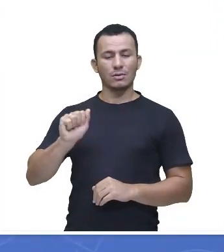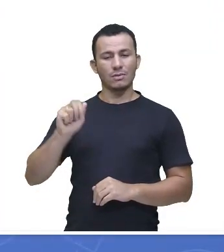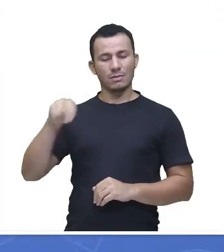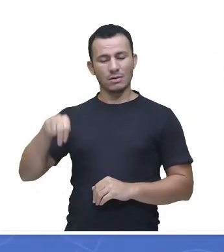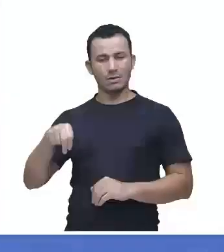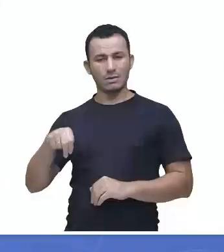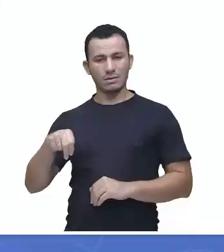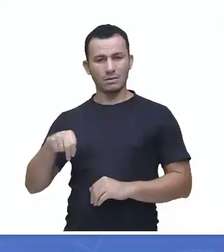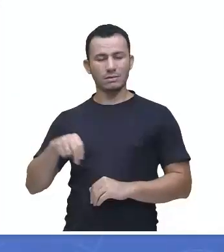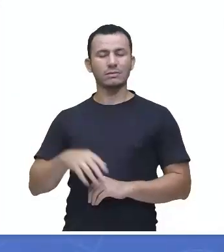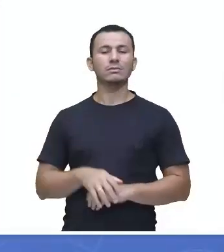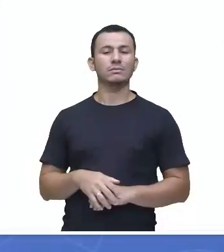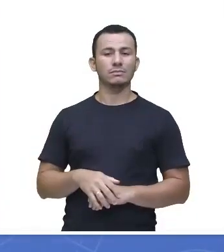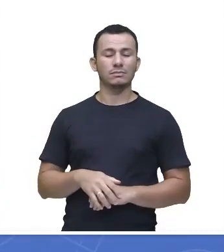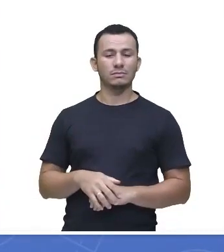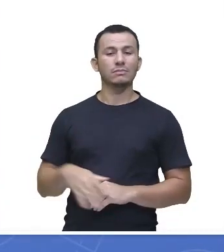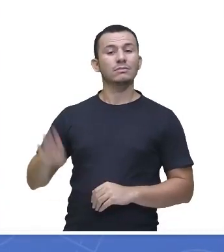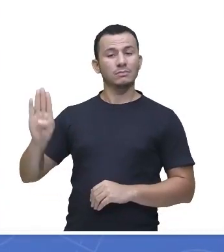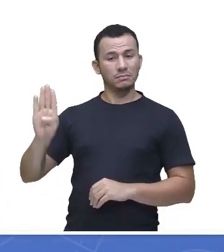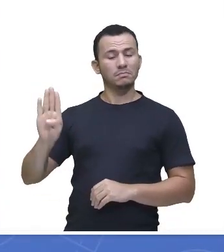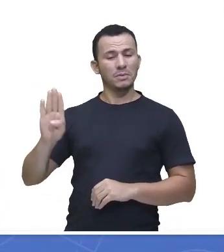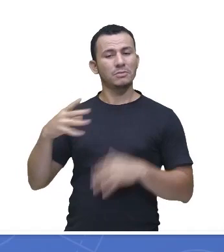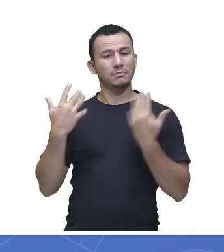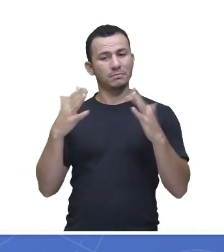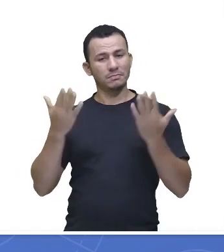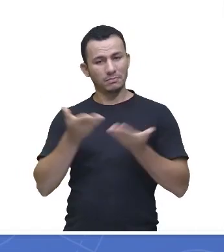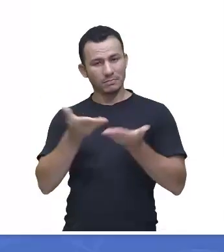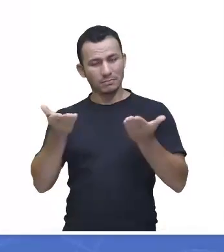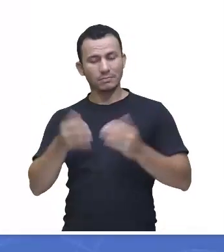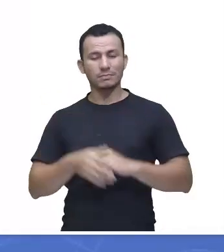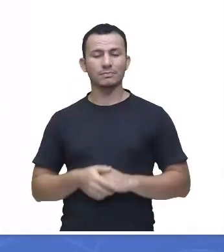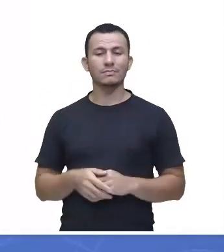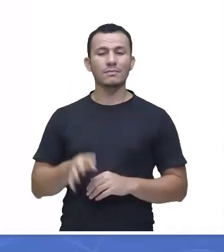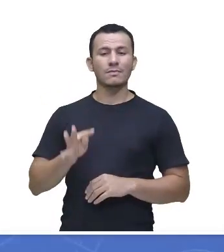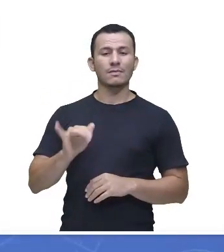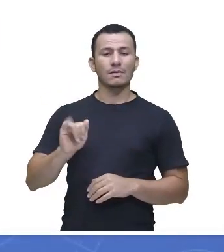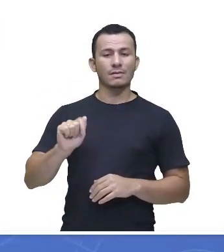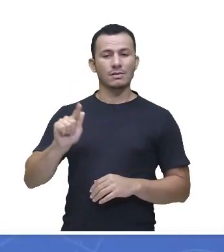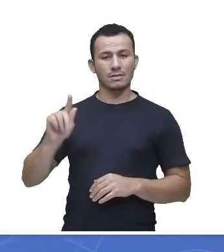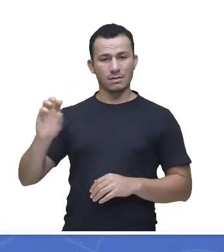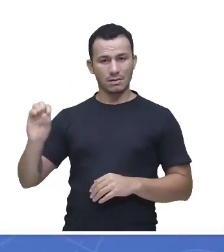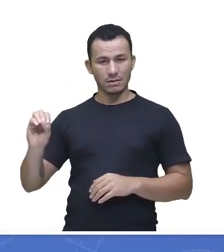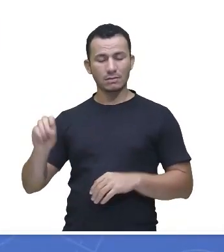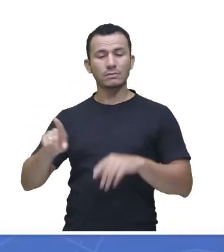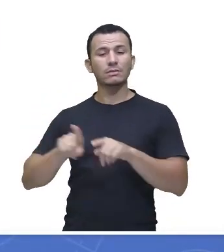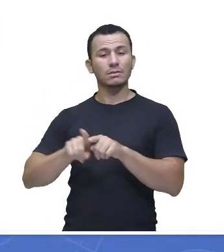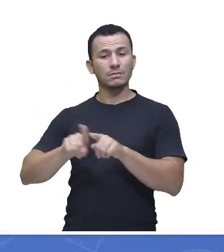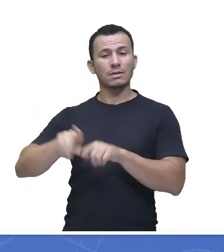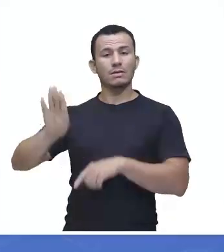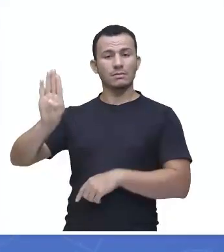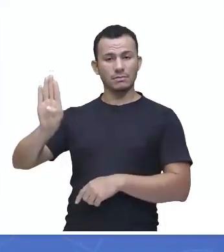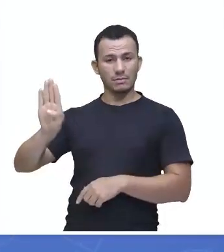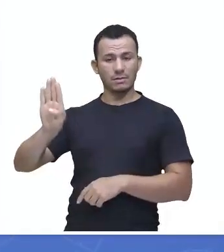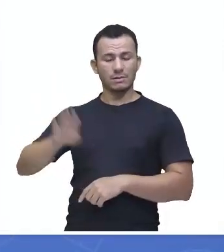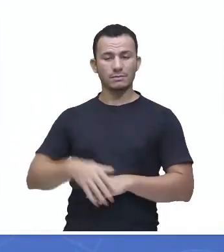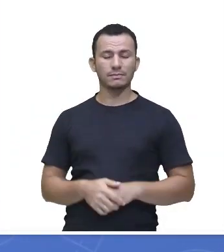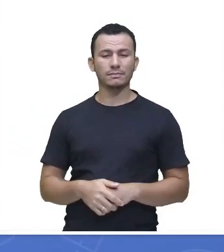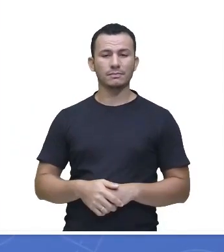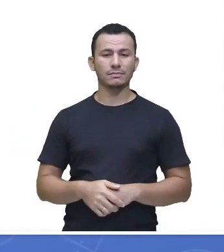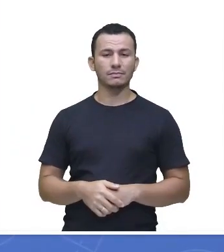Eloni Silva respondeu que a letra B. Olha, parabéns. O Tiago também respondeu a letra B.